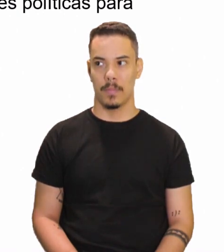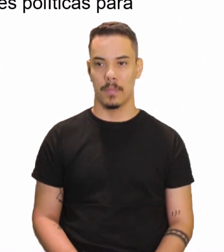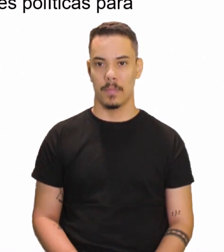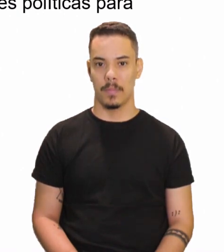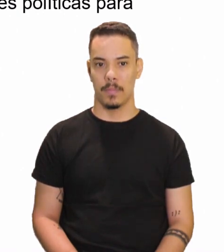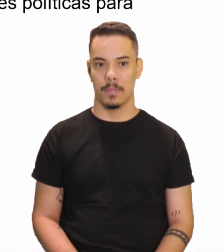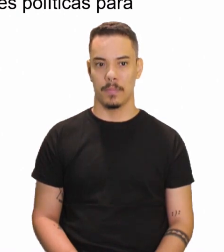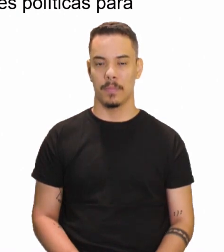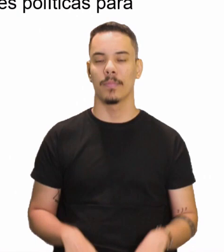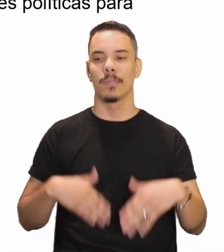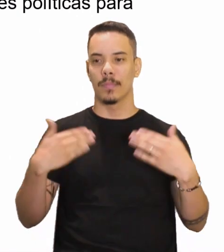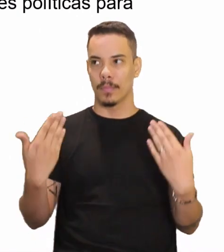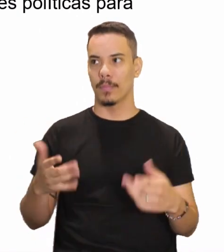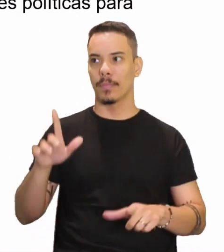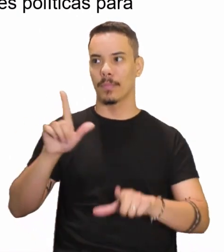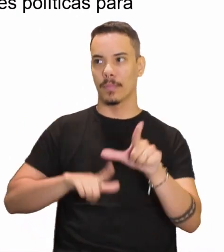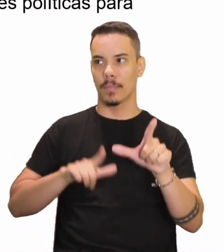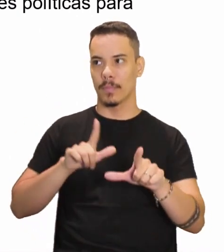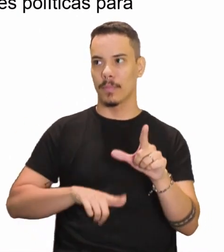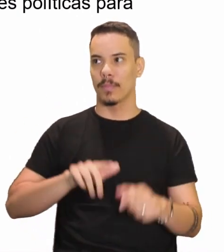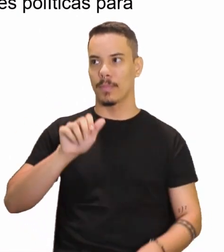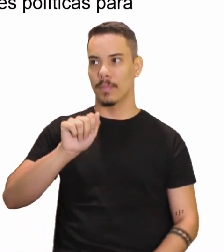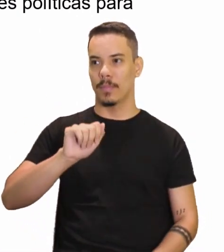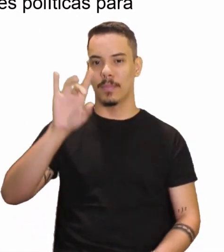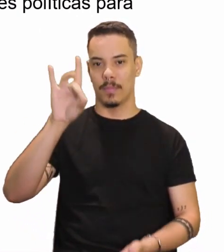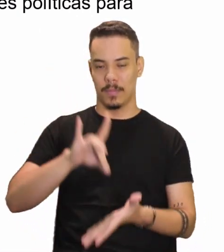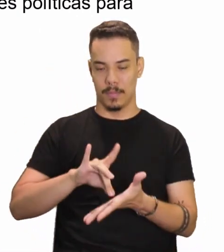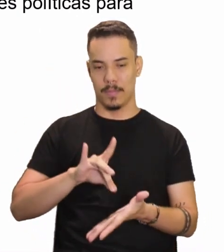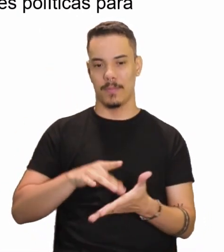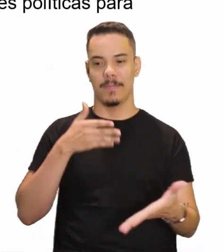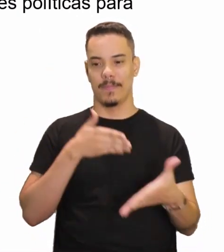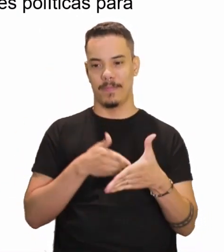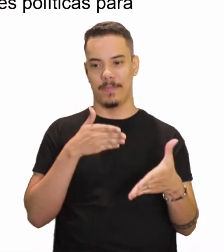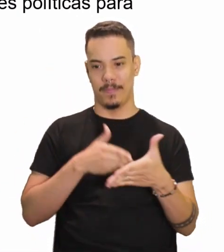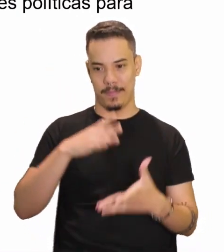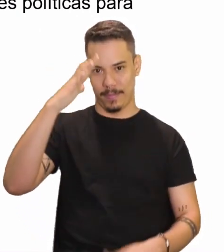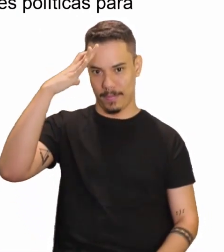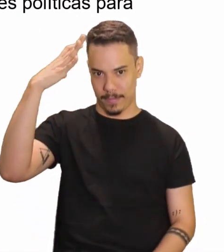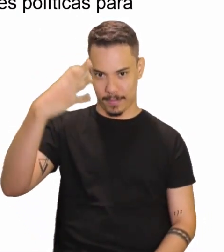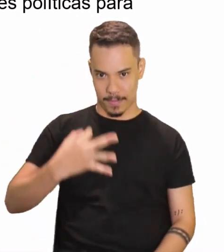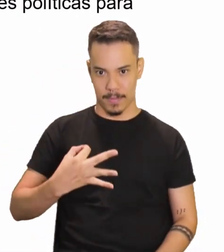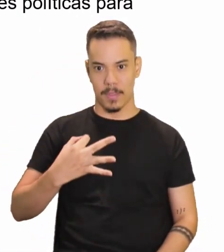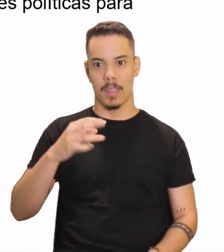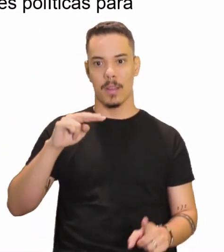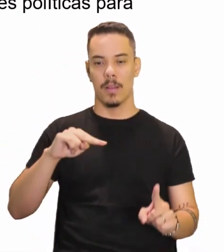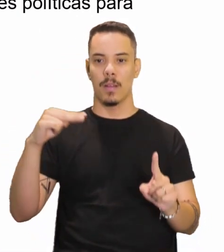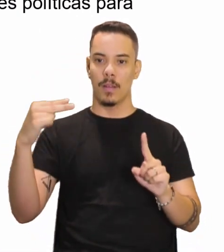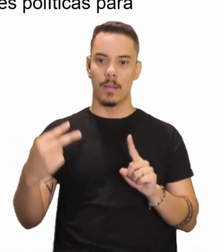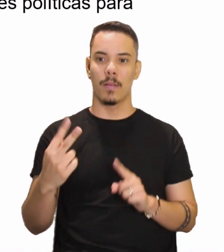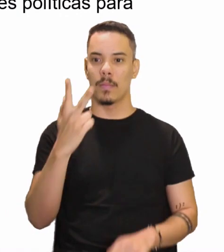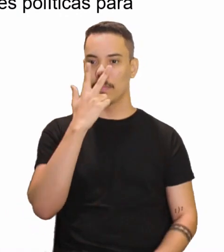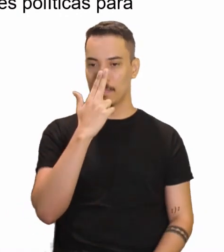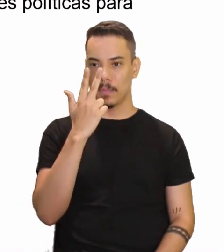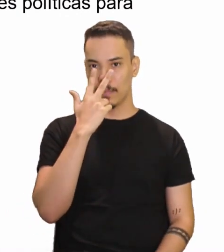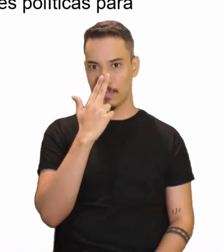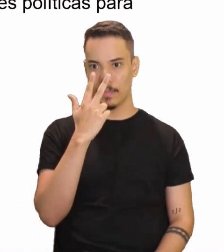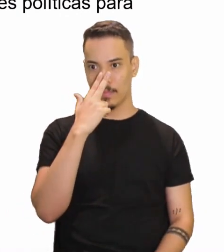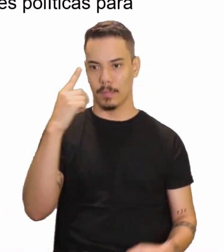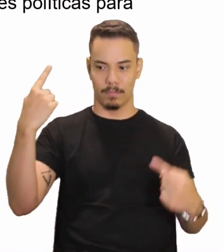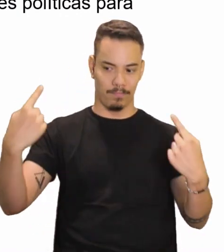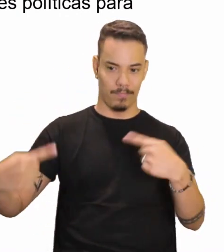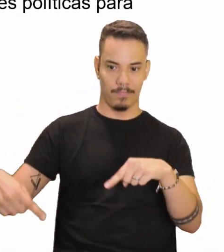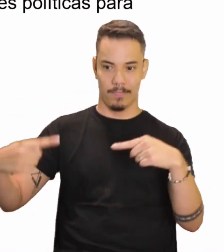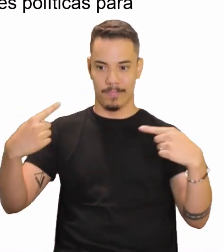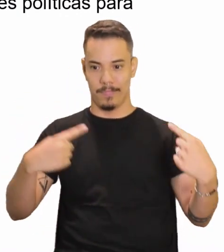a letra A revela a real dificuldade de entendimento entre posições que pareciam